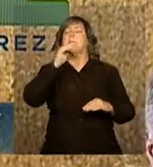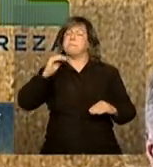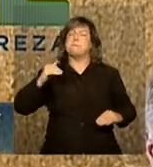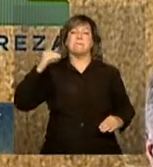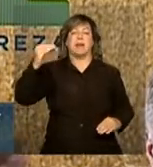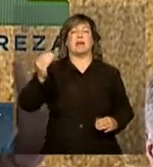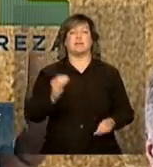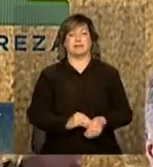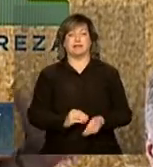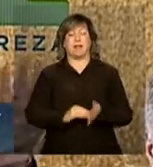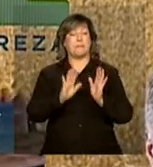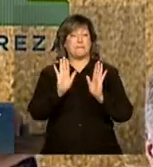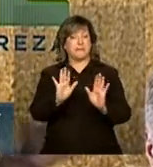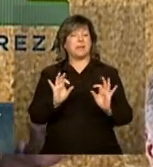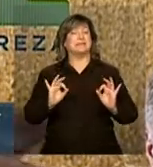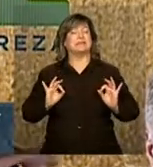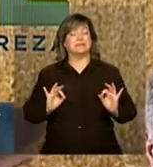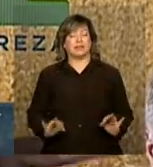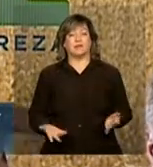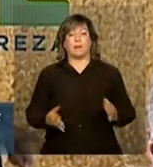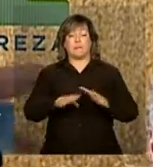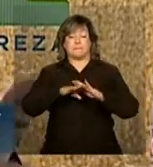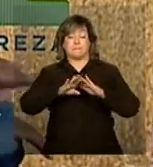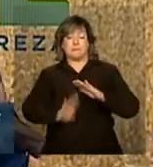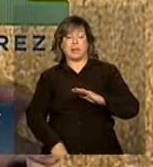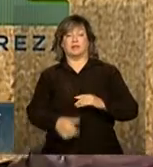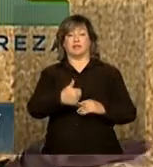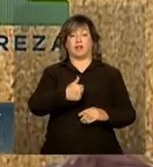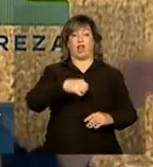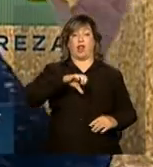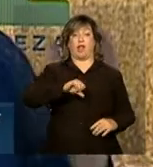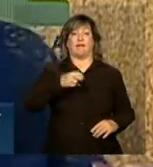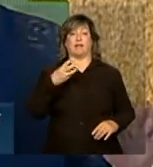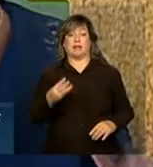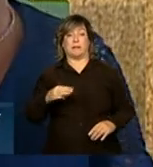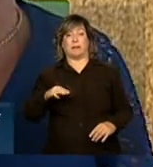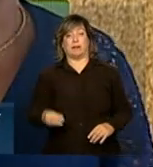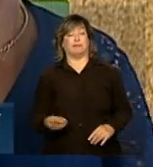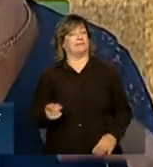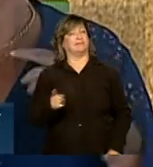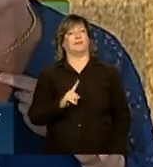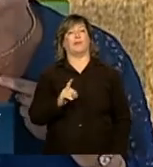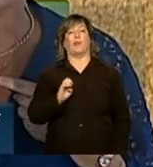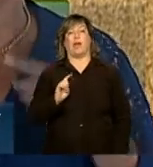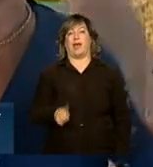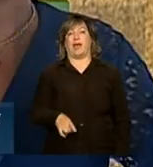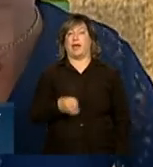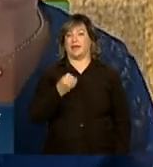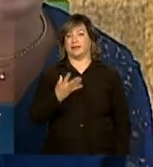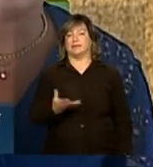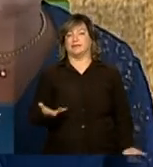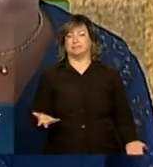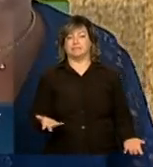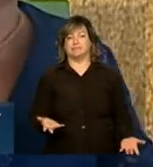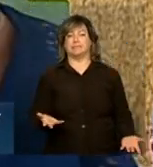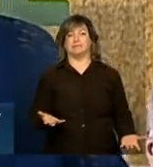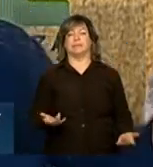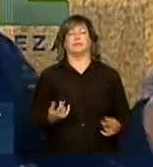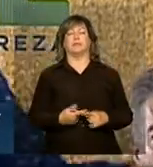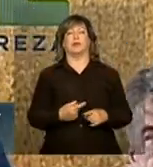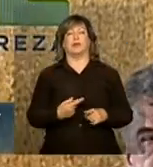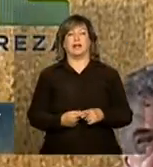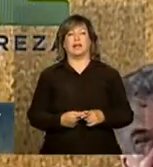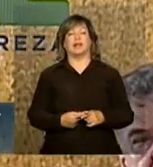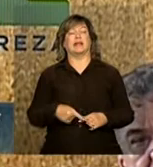ainda. Mas é certo que menos de 193 não será. E isso, em relação ao que